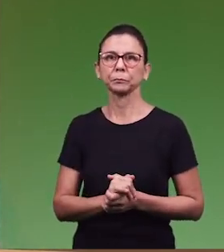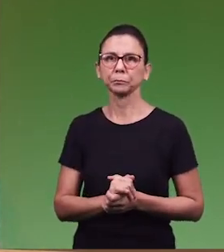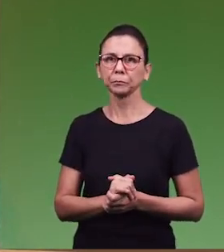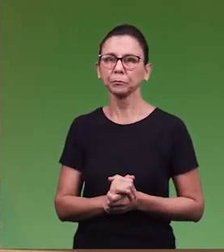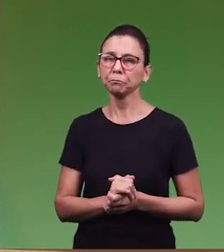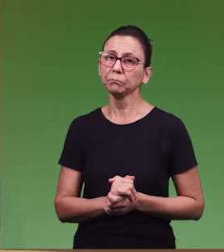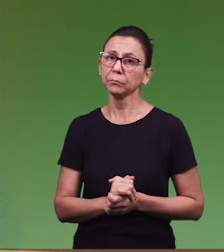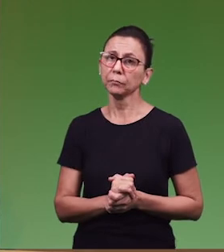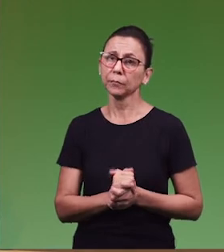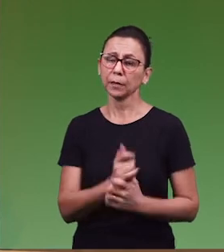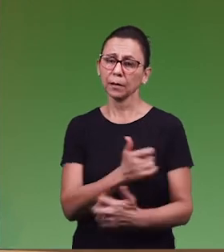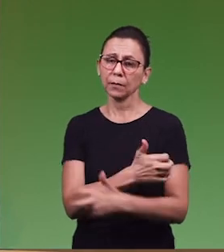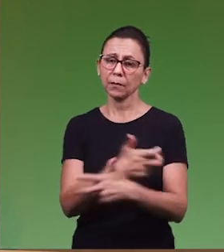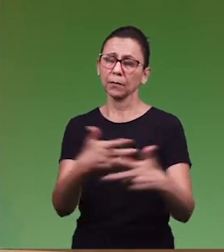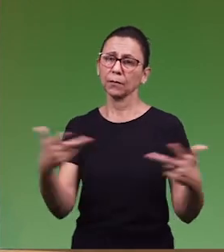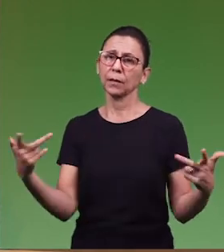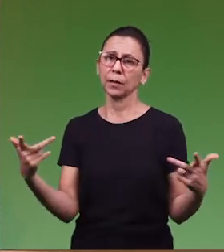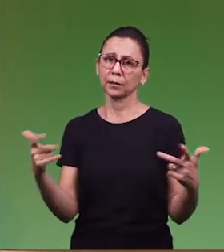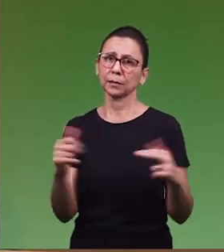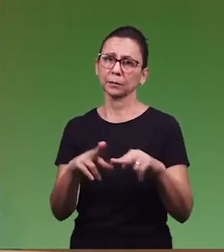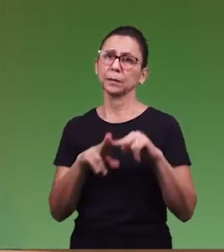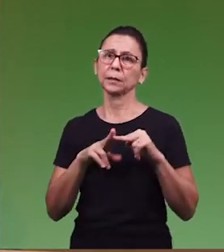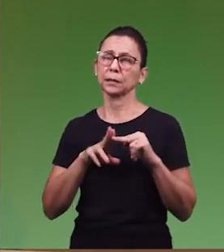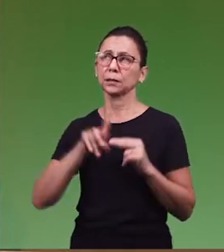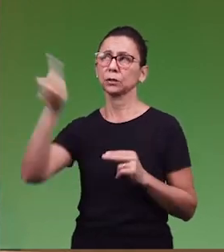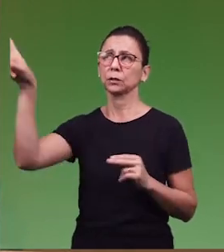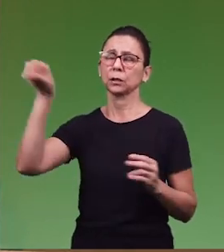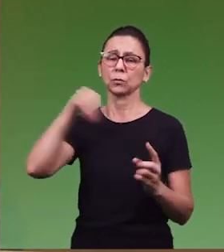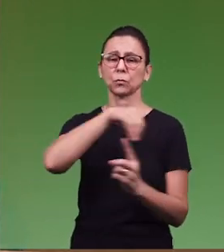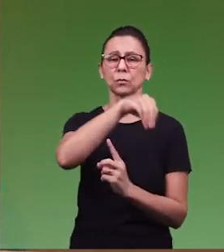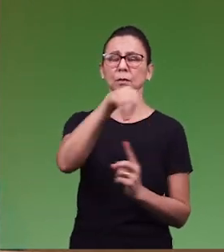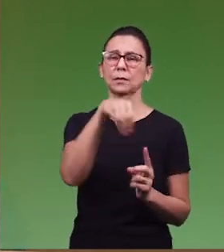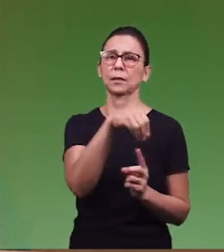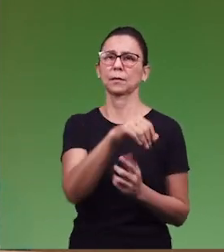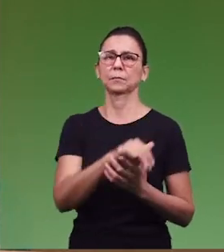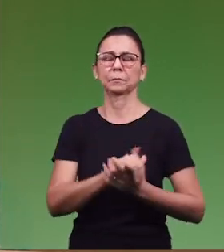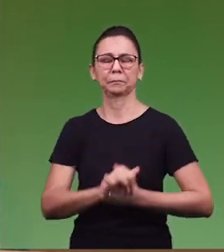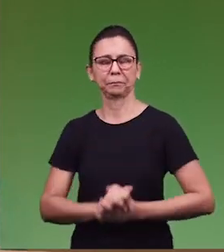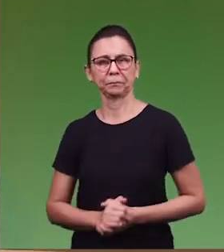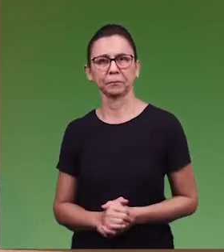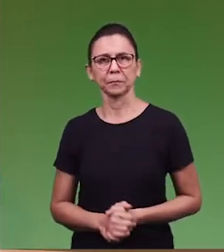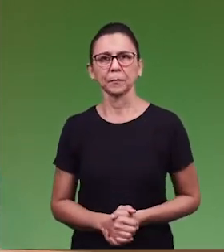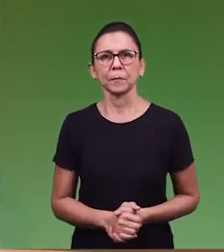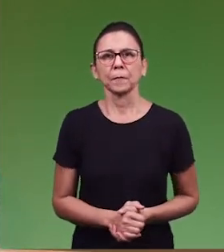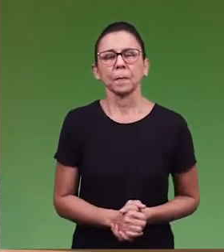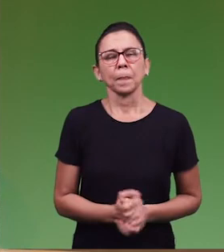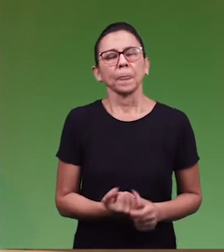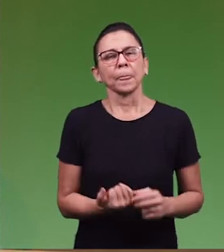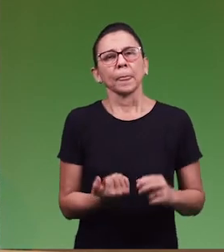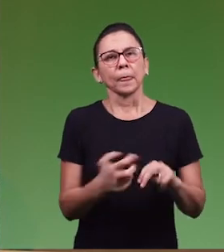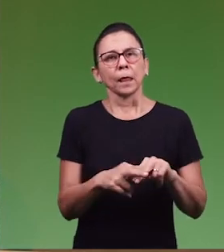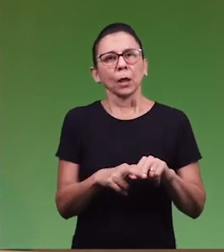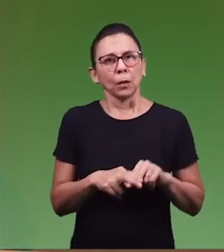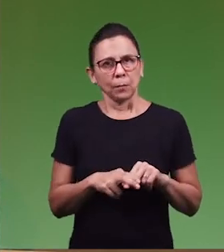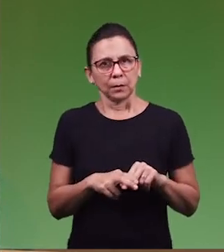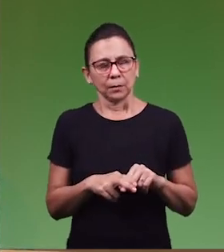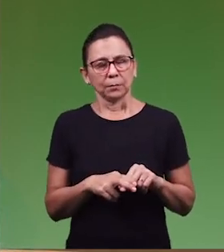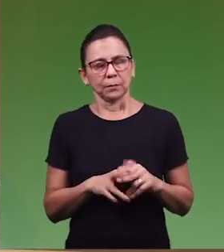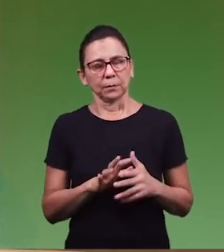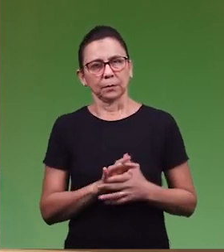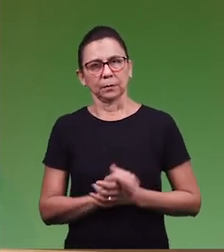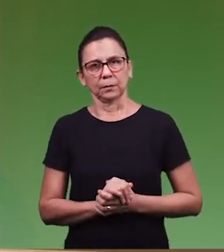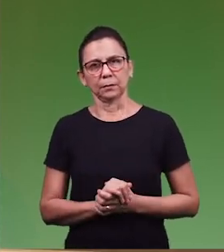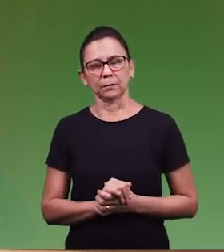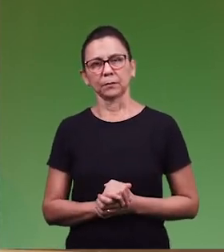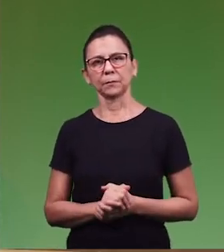de Deus. Então, por que multiforme? Porque era uma maneira como se manifestava na igreja a graça do